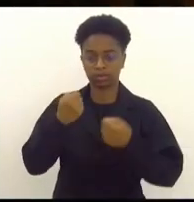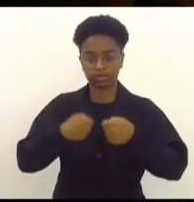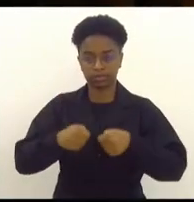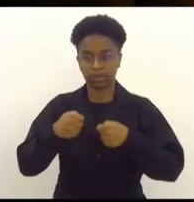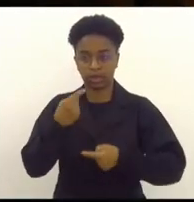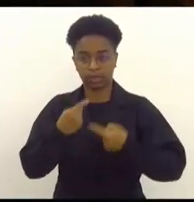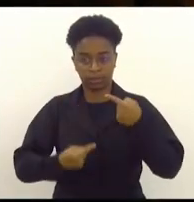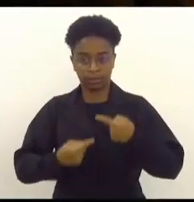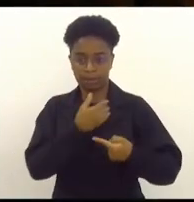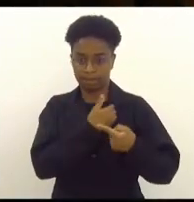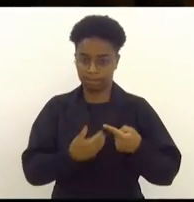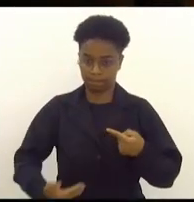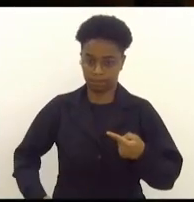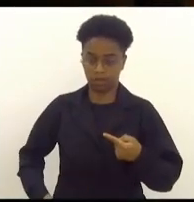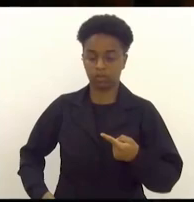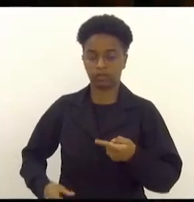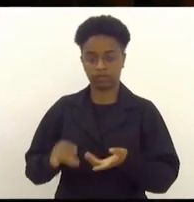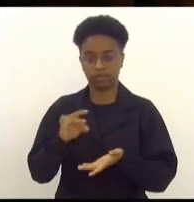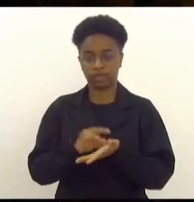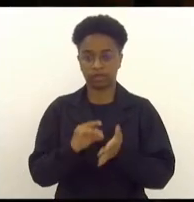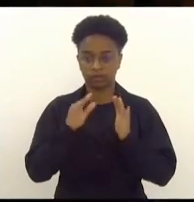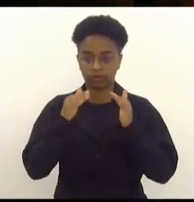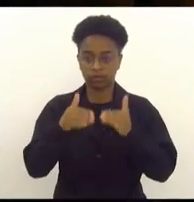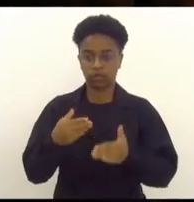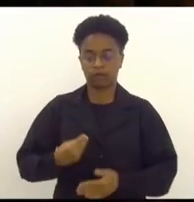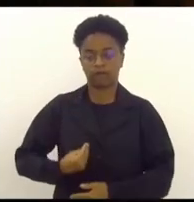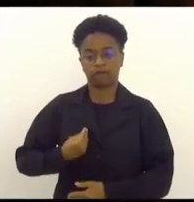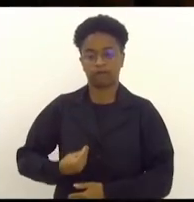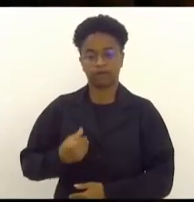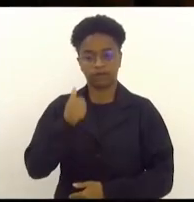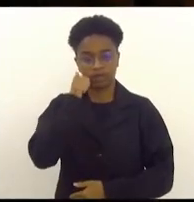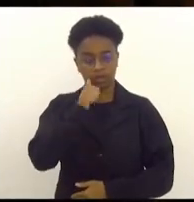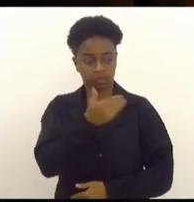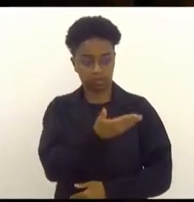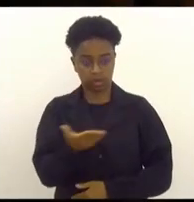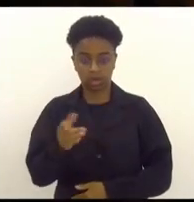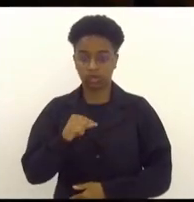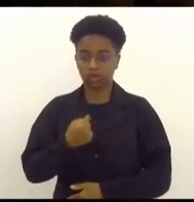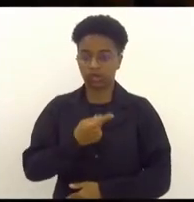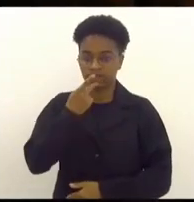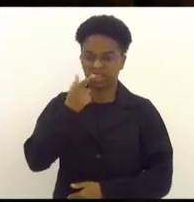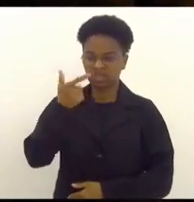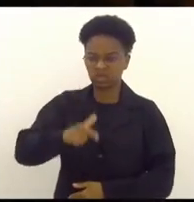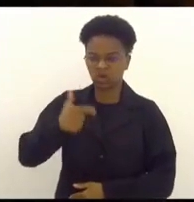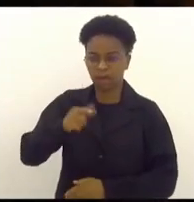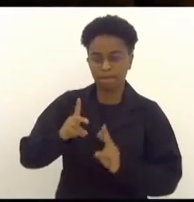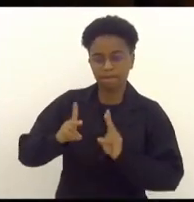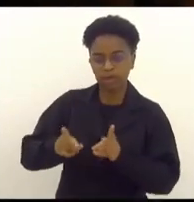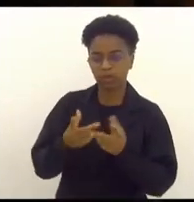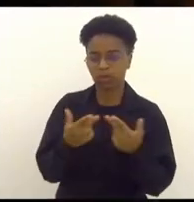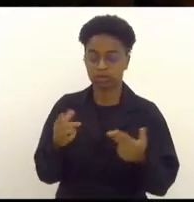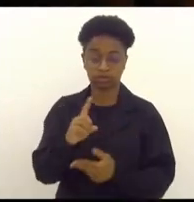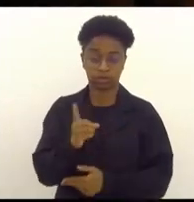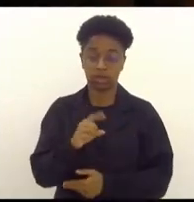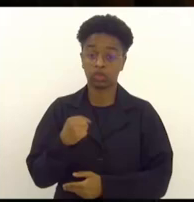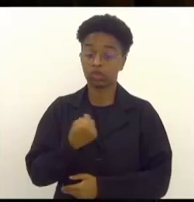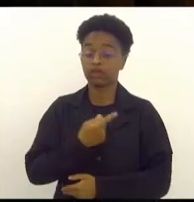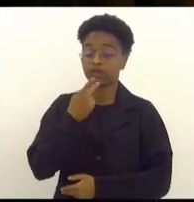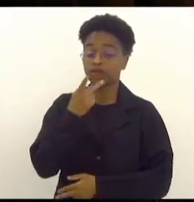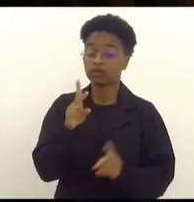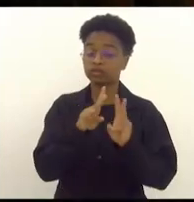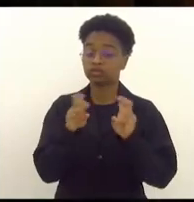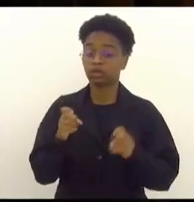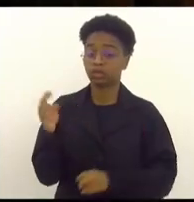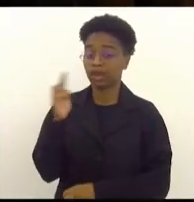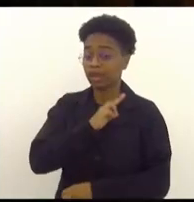públicas eficazes com relação à Vida das nossas mulheres a gente não tá chovendo no molhado a gente tá aqui falando de uma emergência